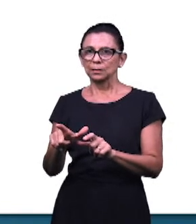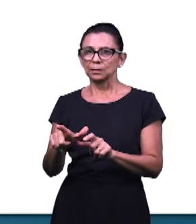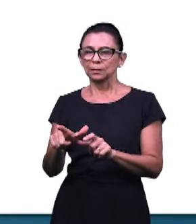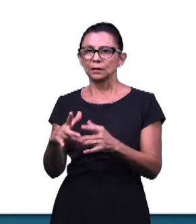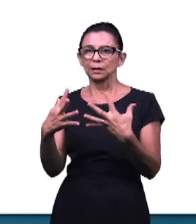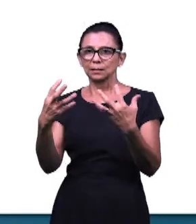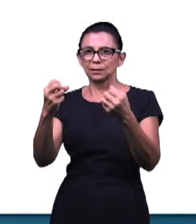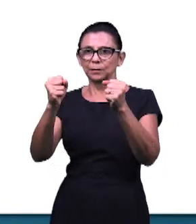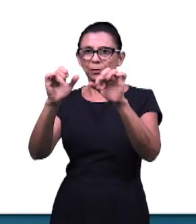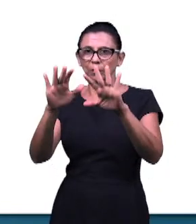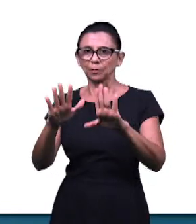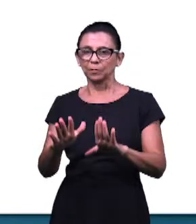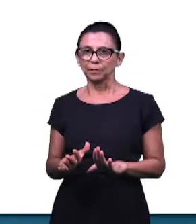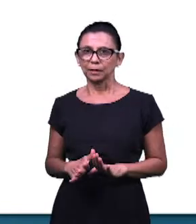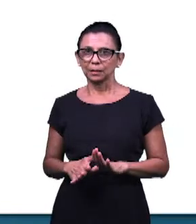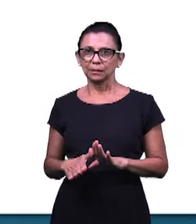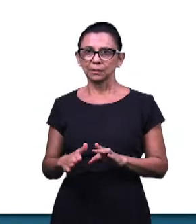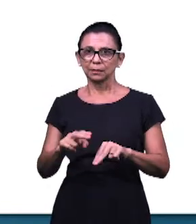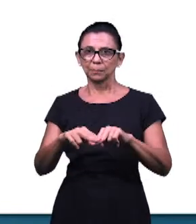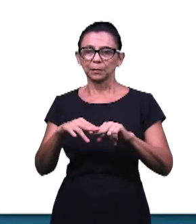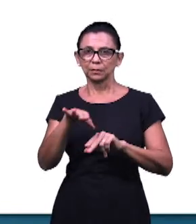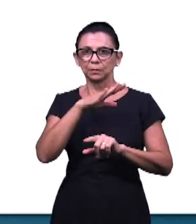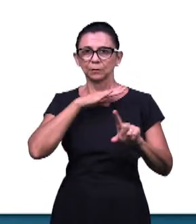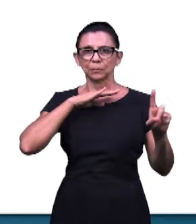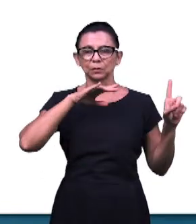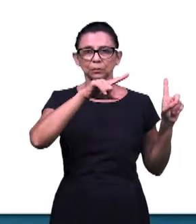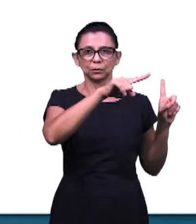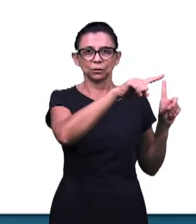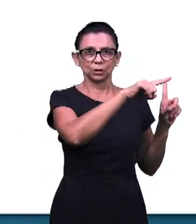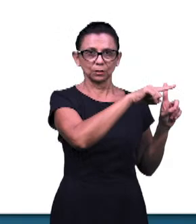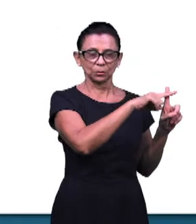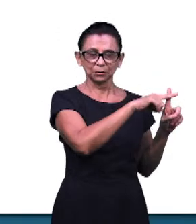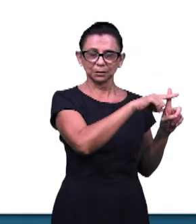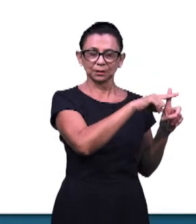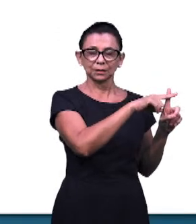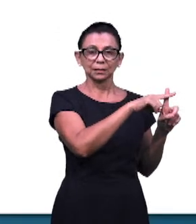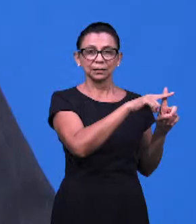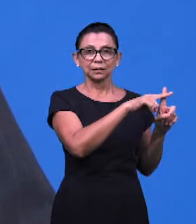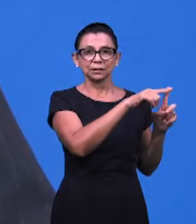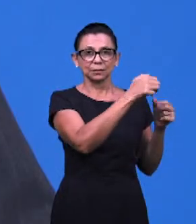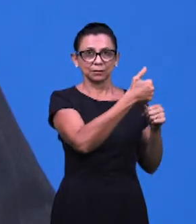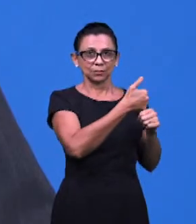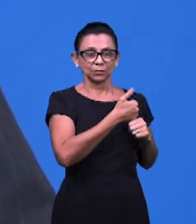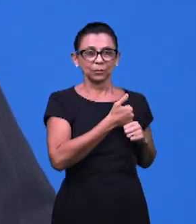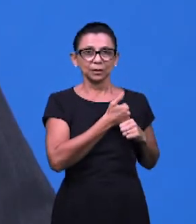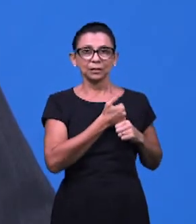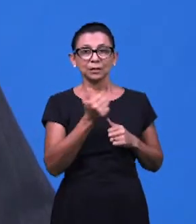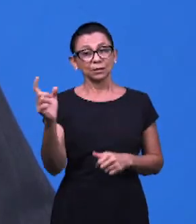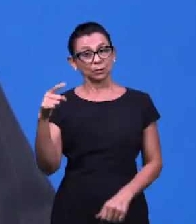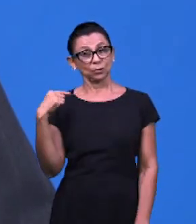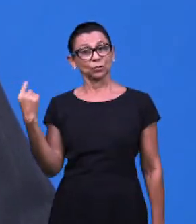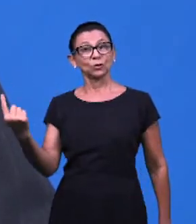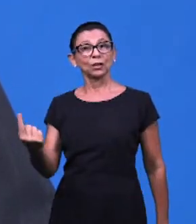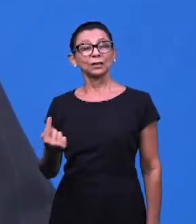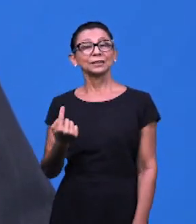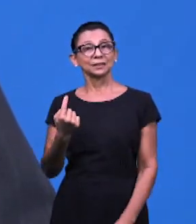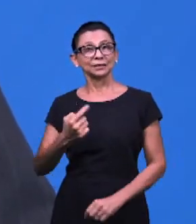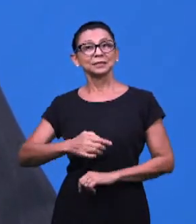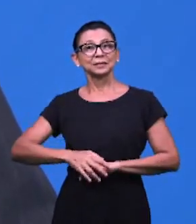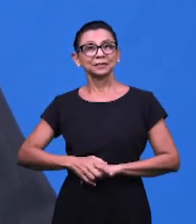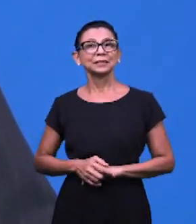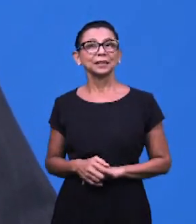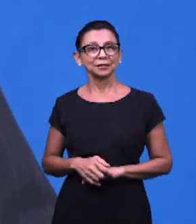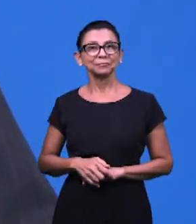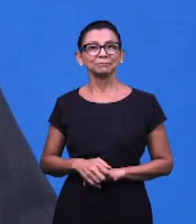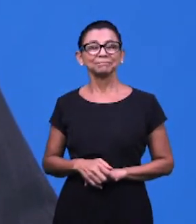somos nós, pois agora temos direito à salvação. Que frase maravilhosa, né? Os beneficiários de